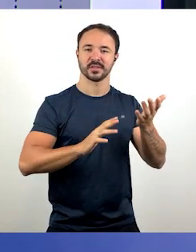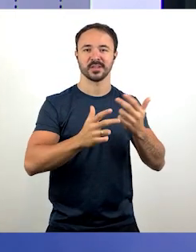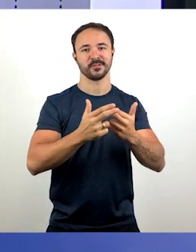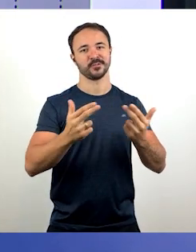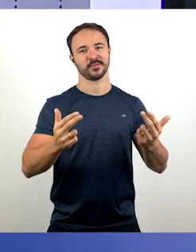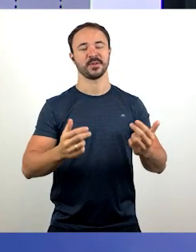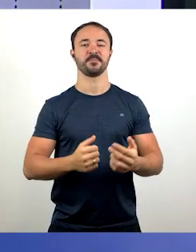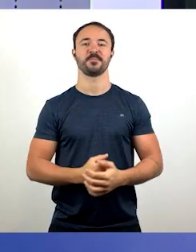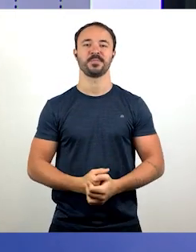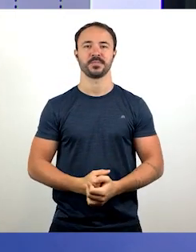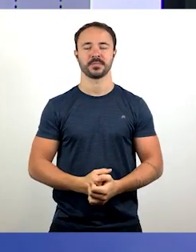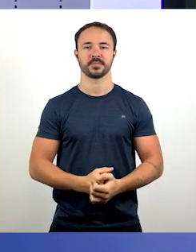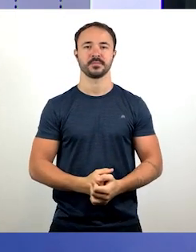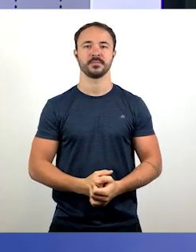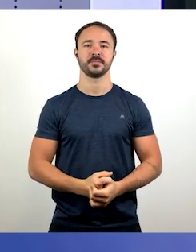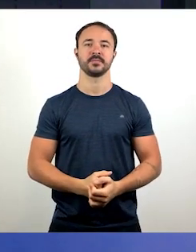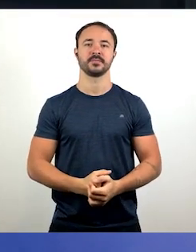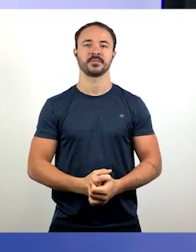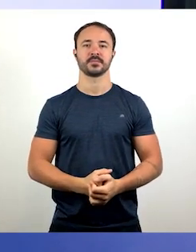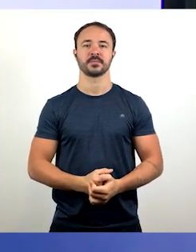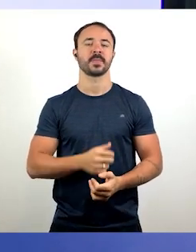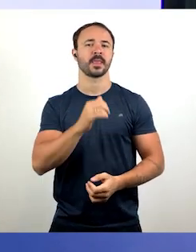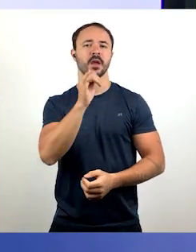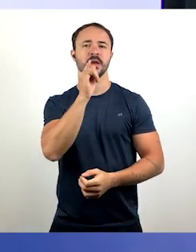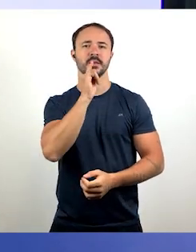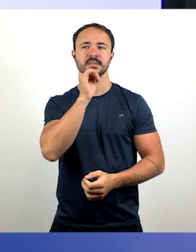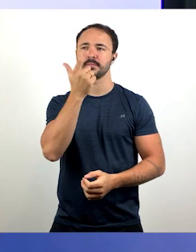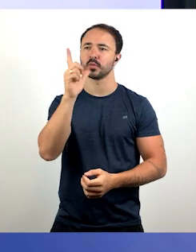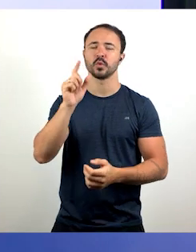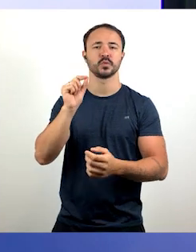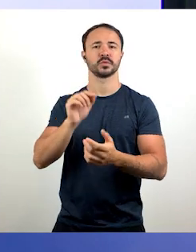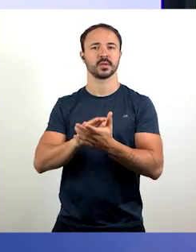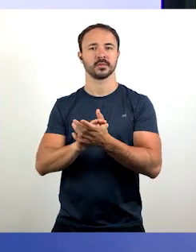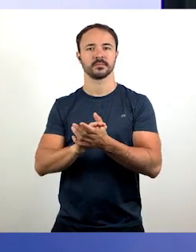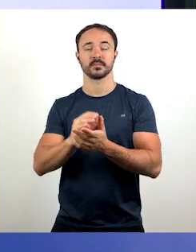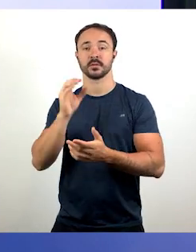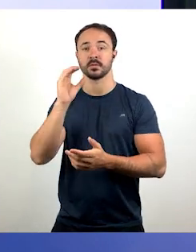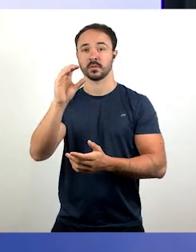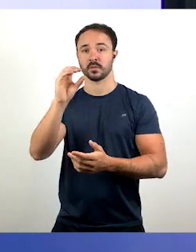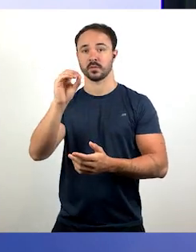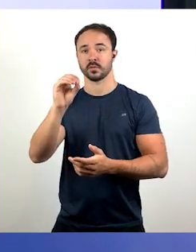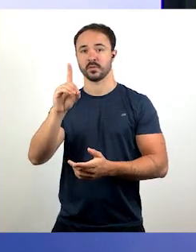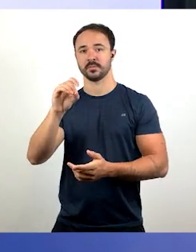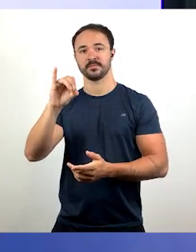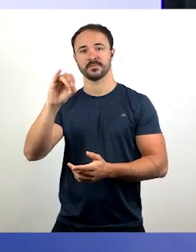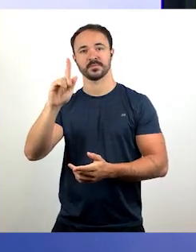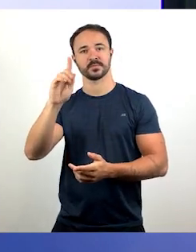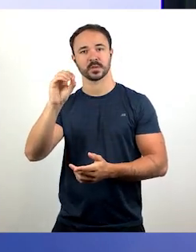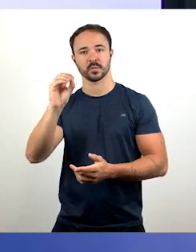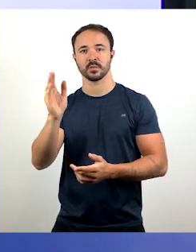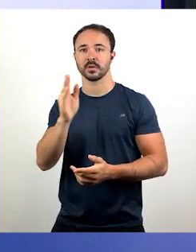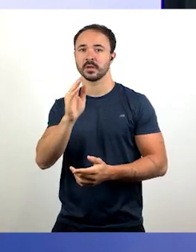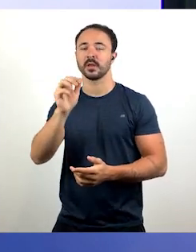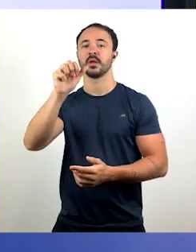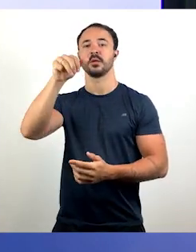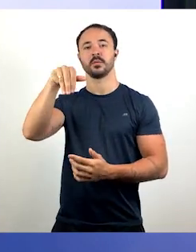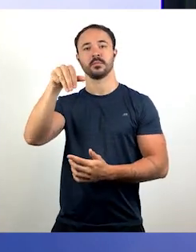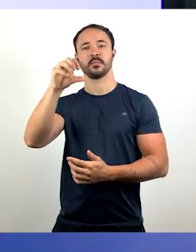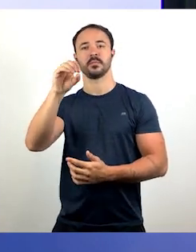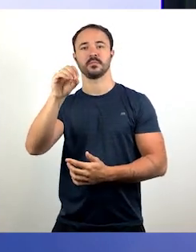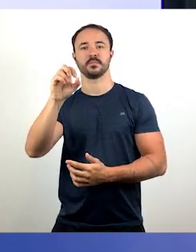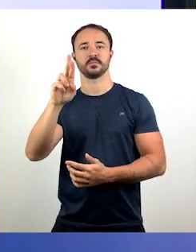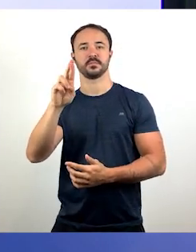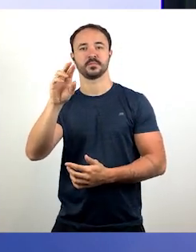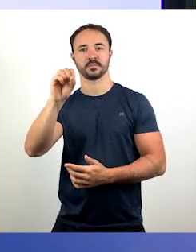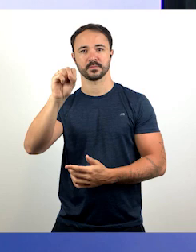suas atividades. Um outro exemplo é o código Morse. E aí, para que nós possamos